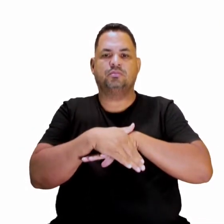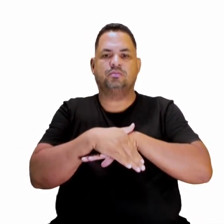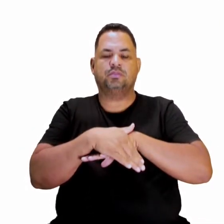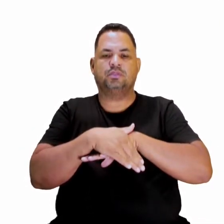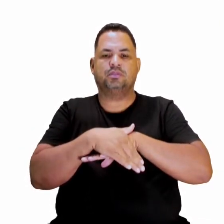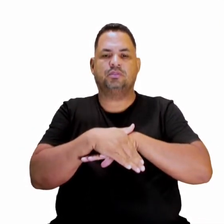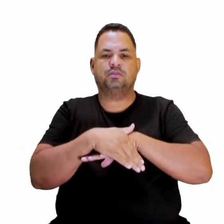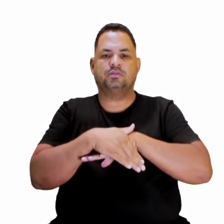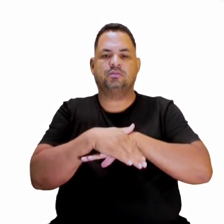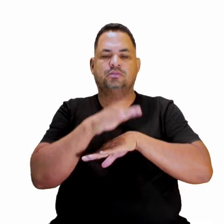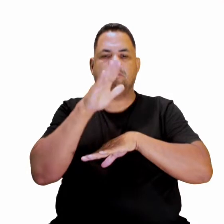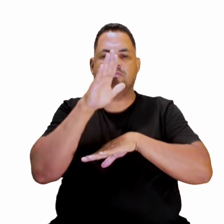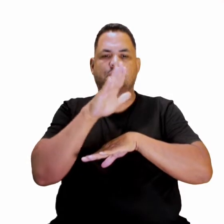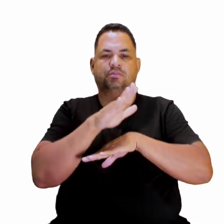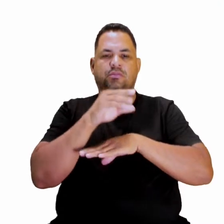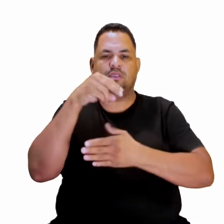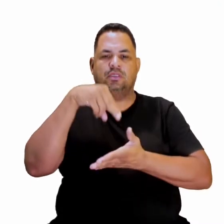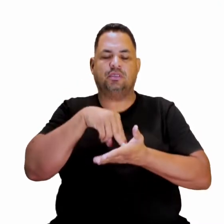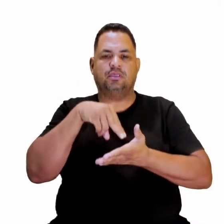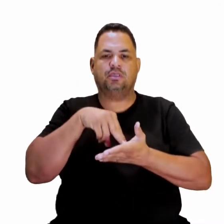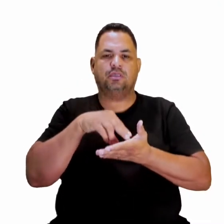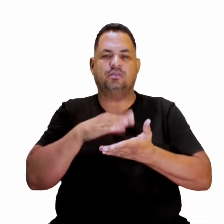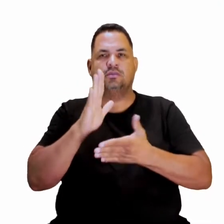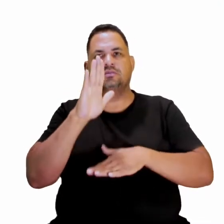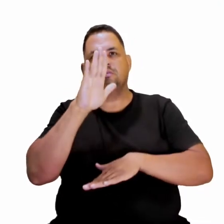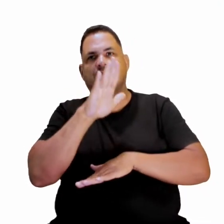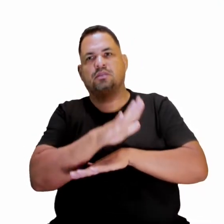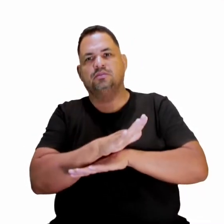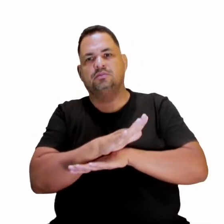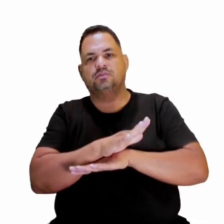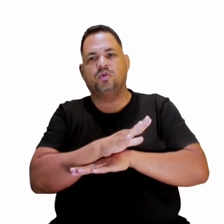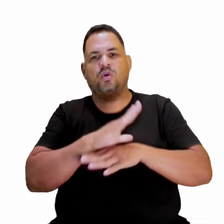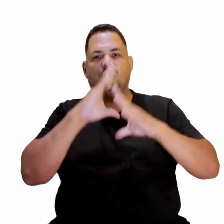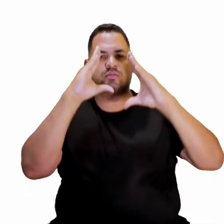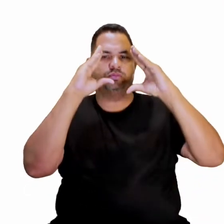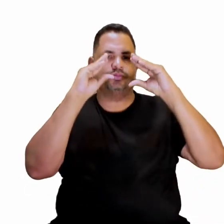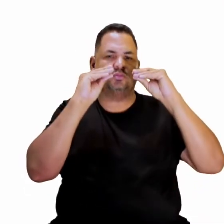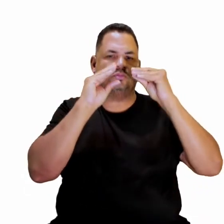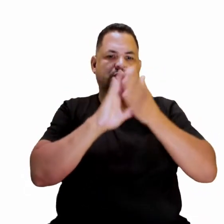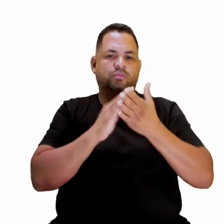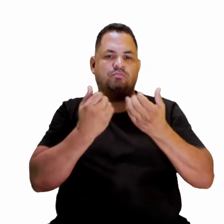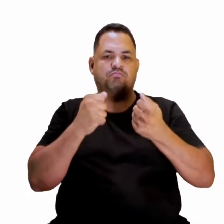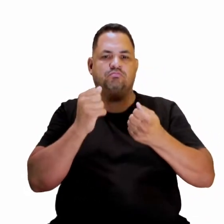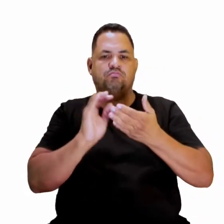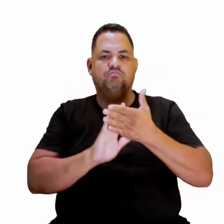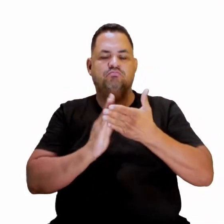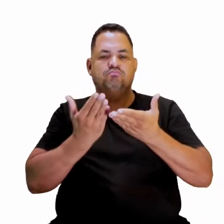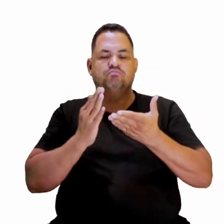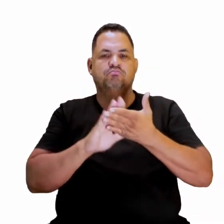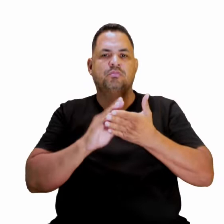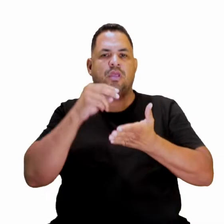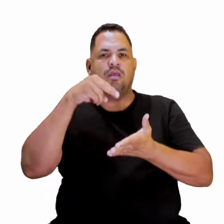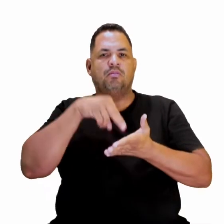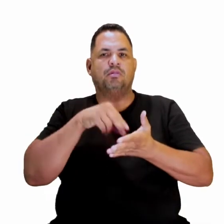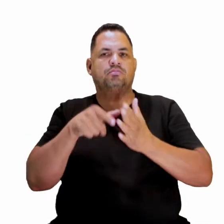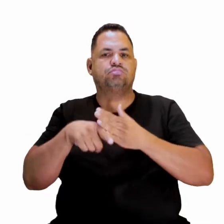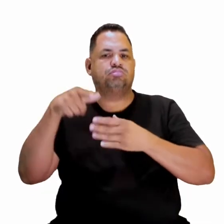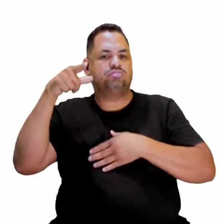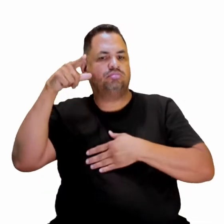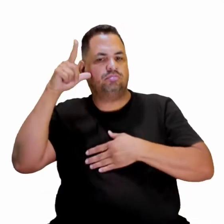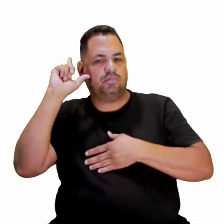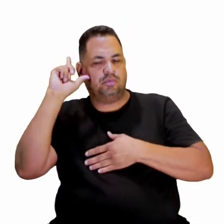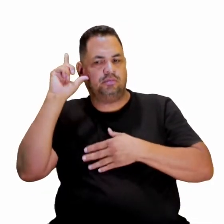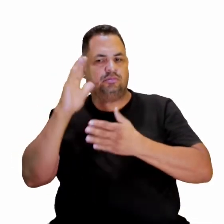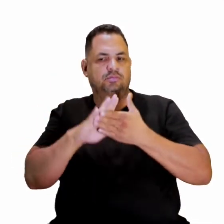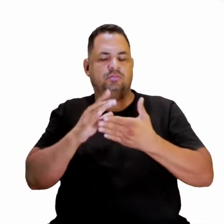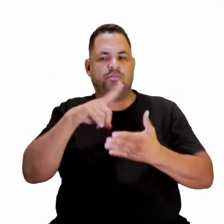passou, provavelmente estamos à tarde ou à noite, ou até pode ter sido na manhã do dia anterior. E